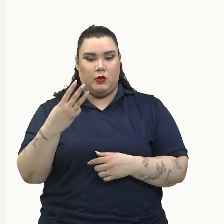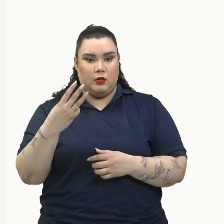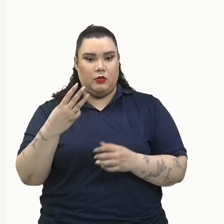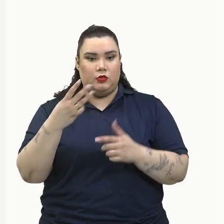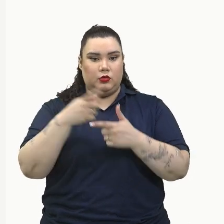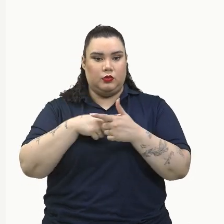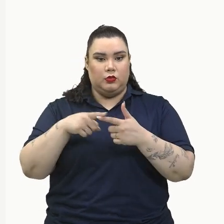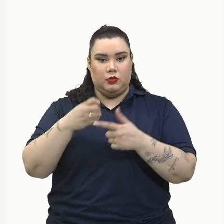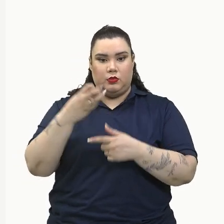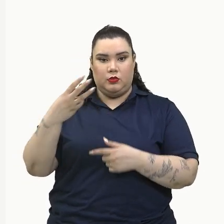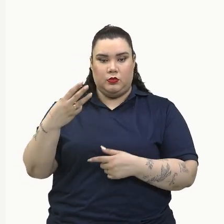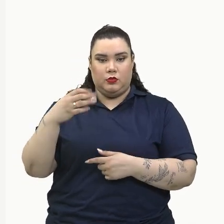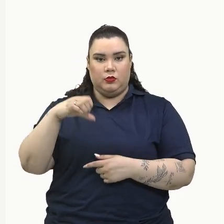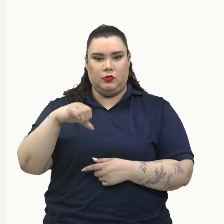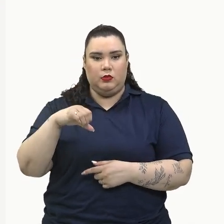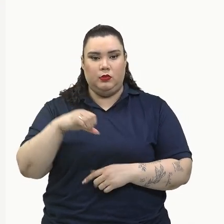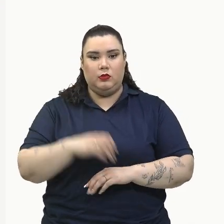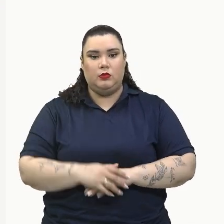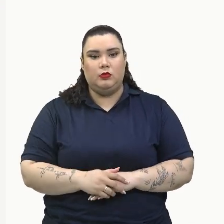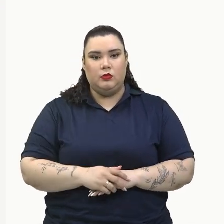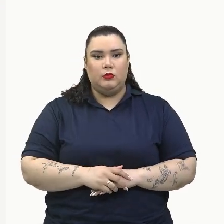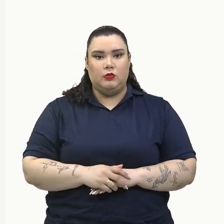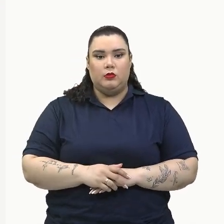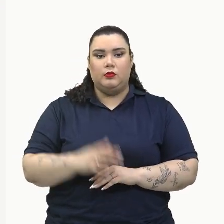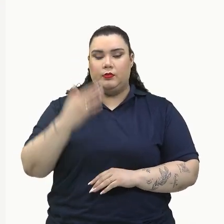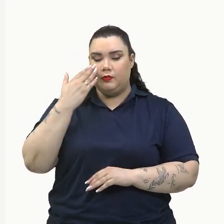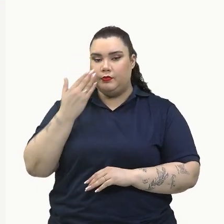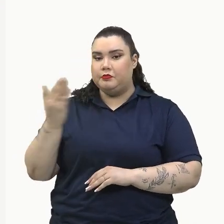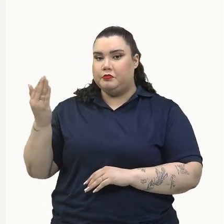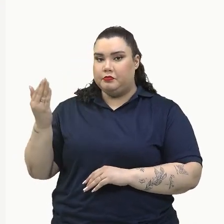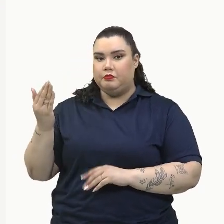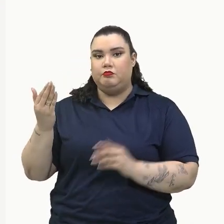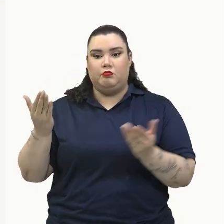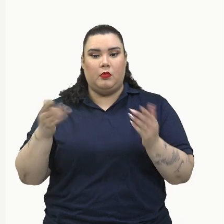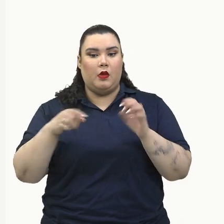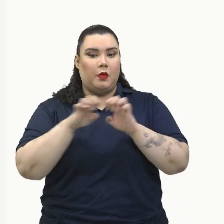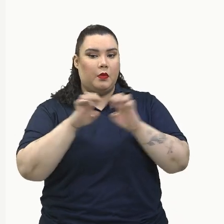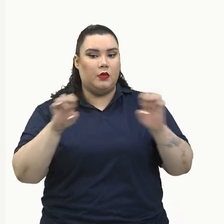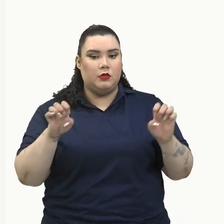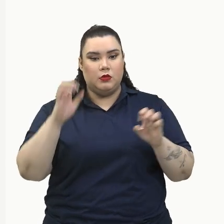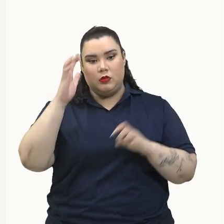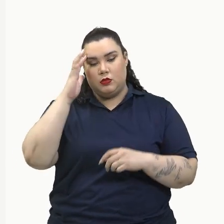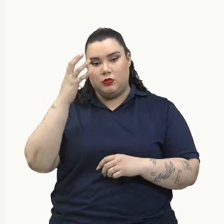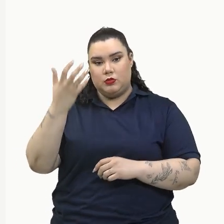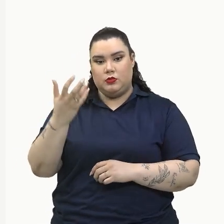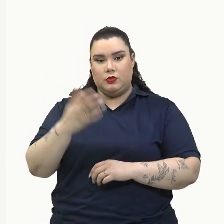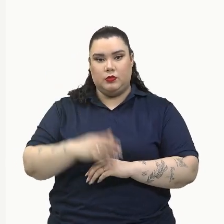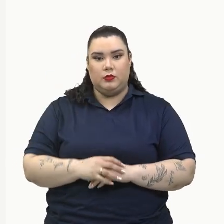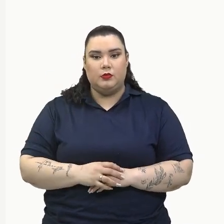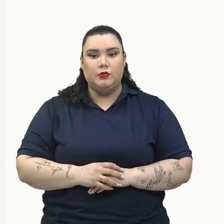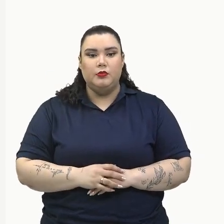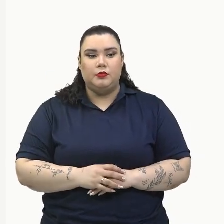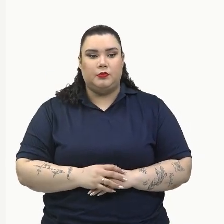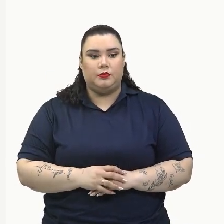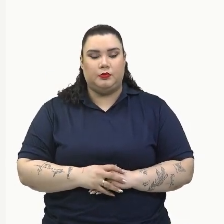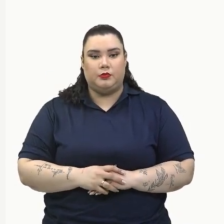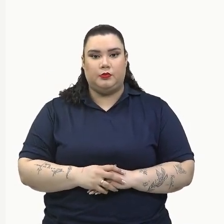está aqui. Agora, vamos resolver, né, essa equação do segundo grau.